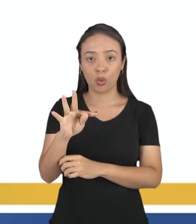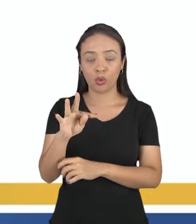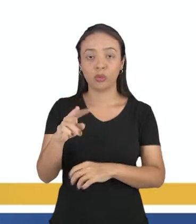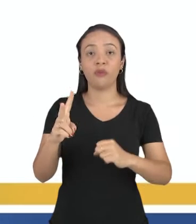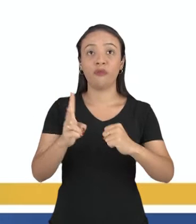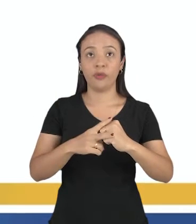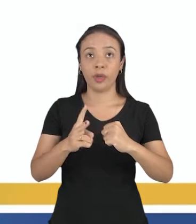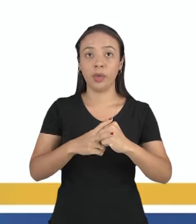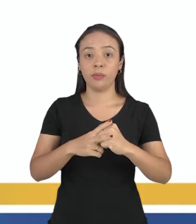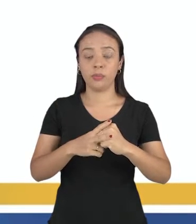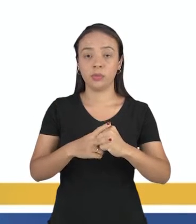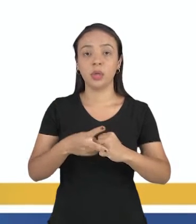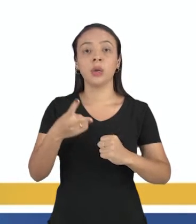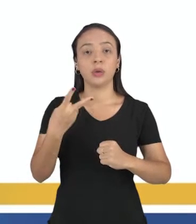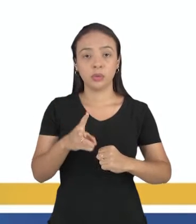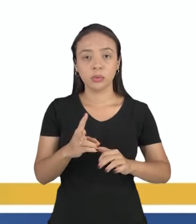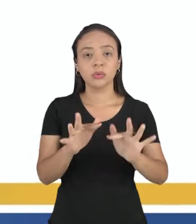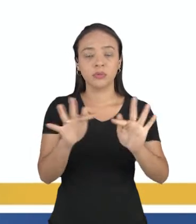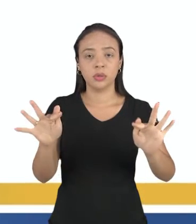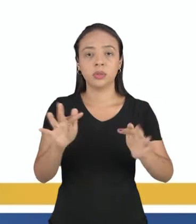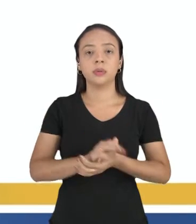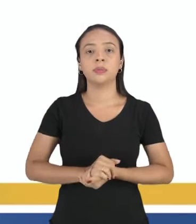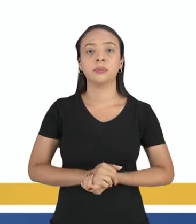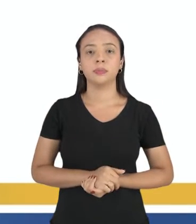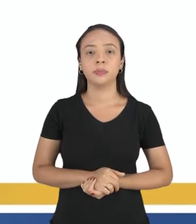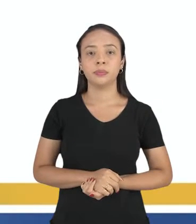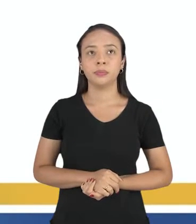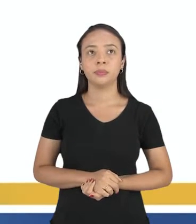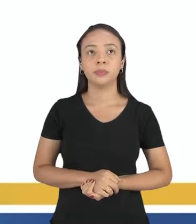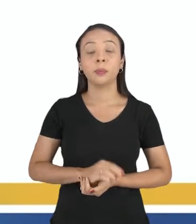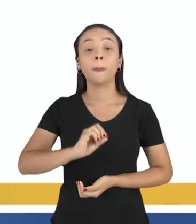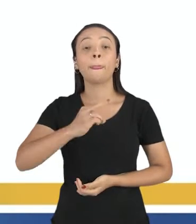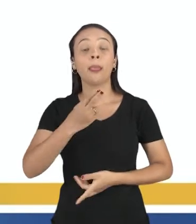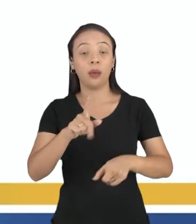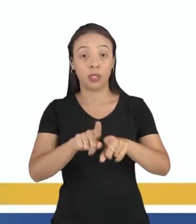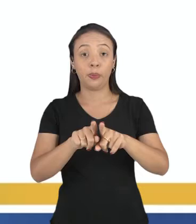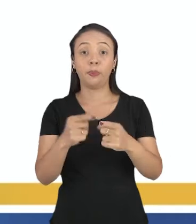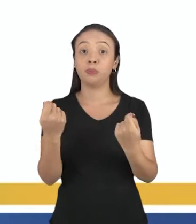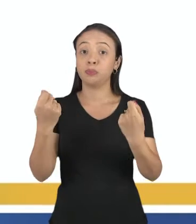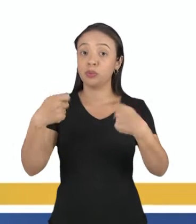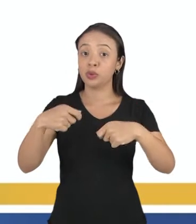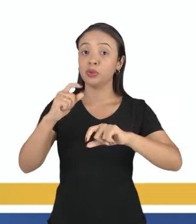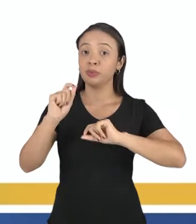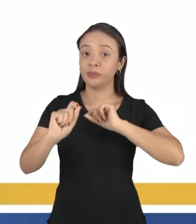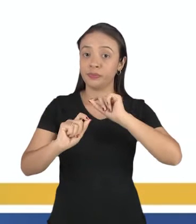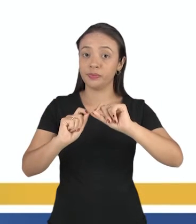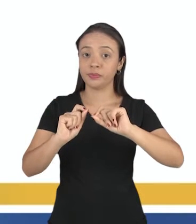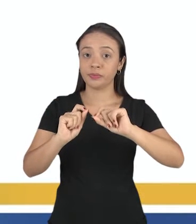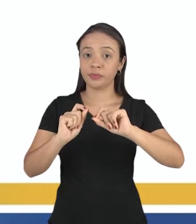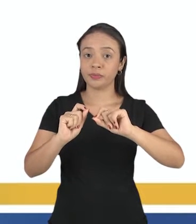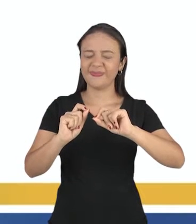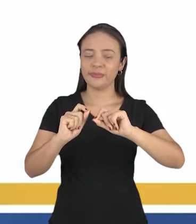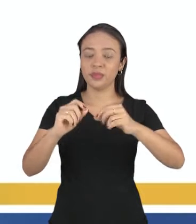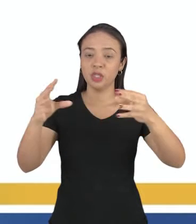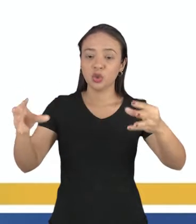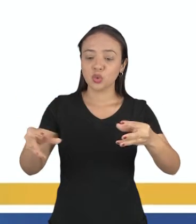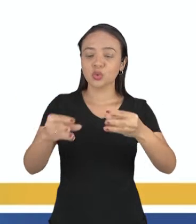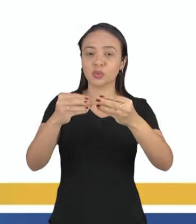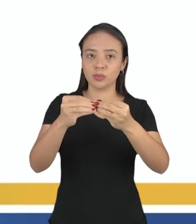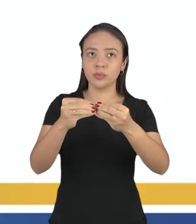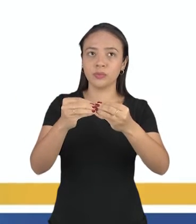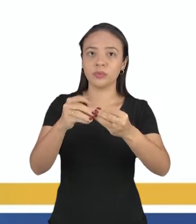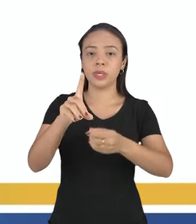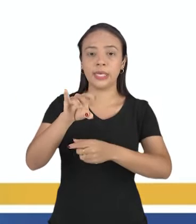mais o verbo, mais o complemento. Ou você pode fazer também da forma abreviada, que vai